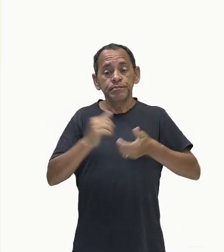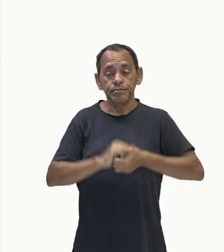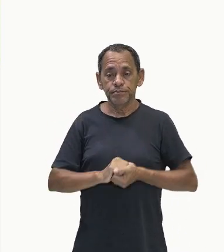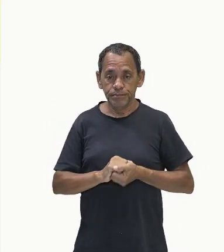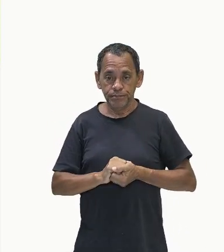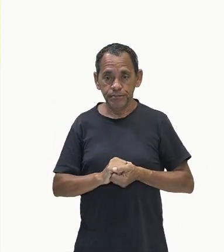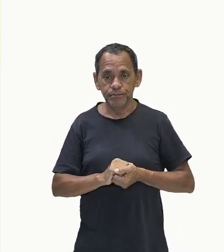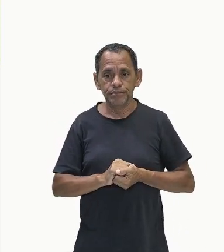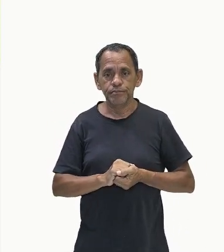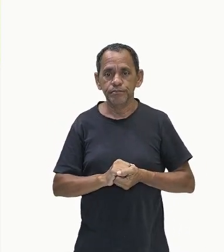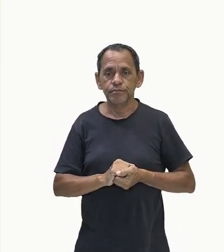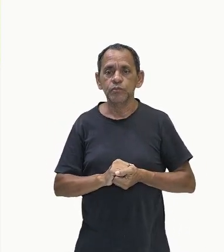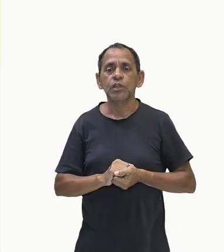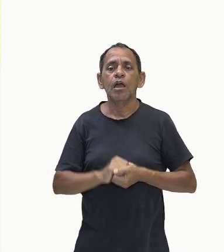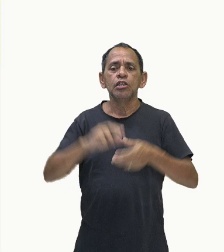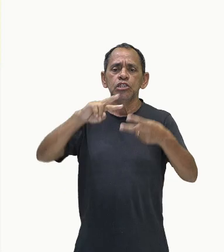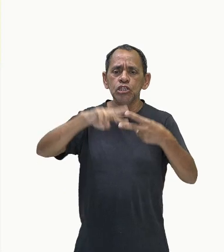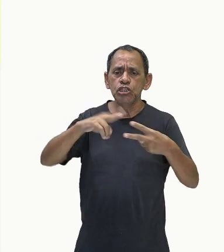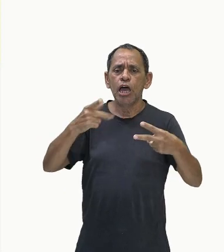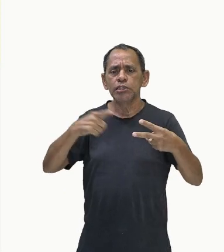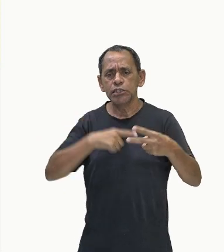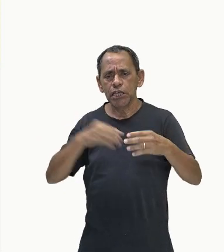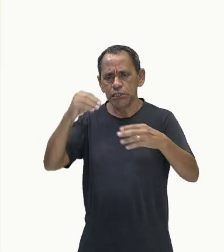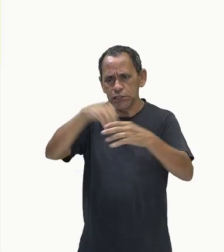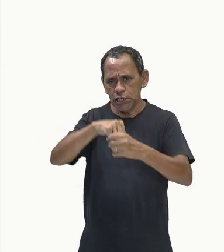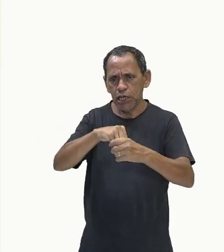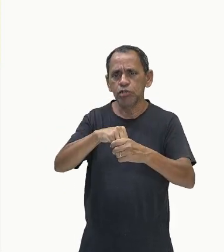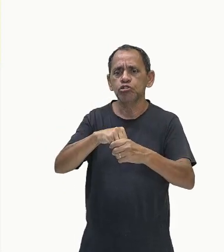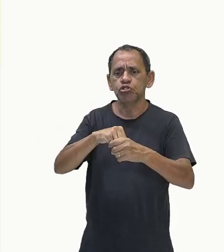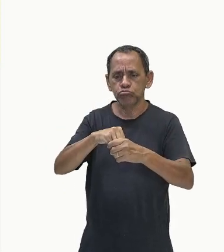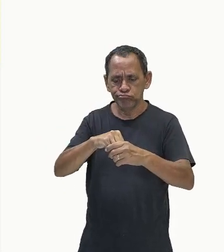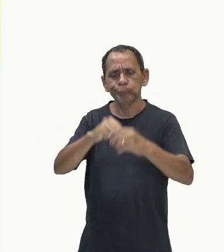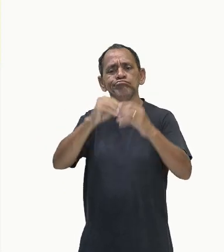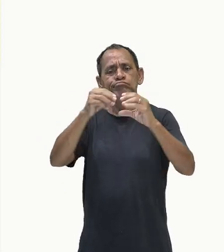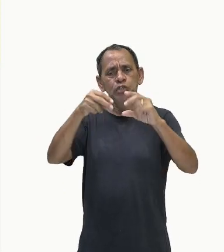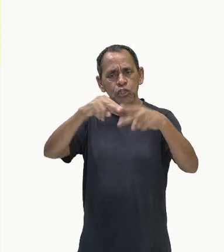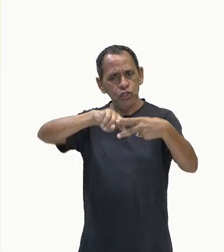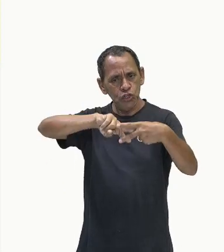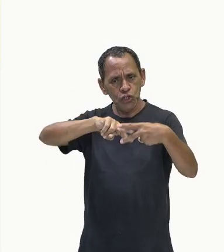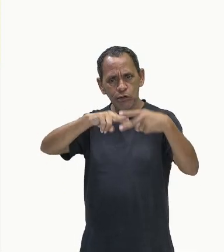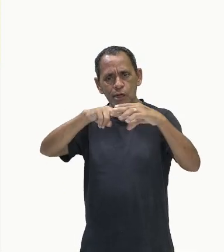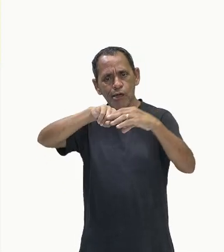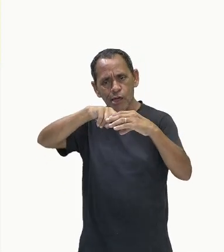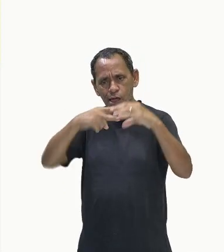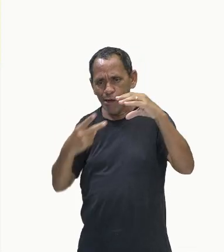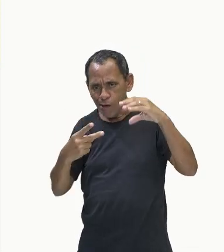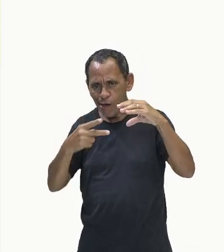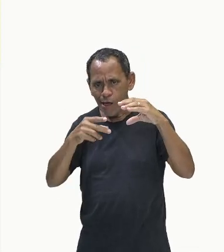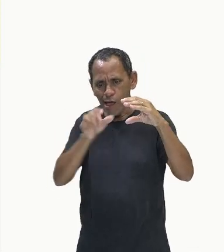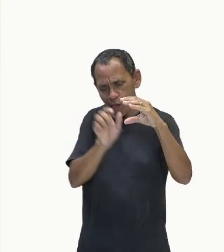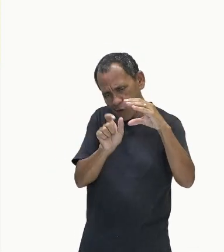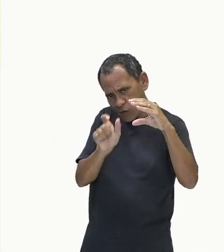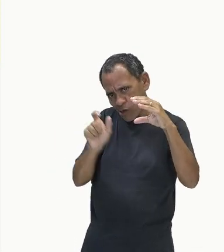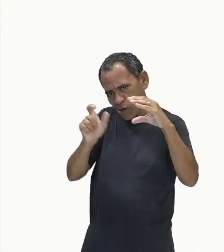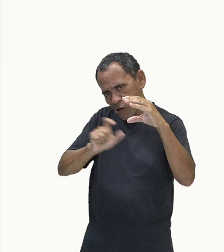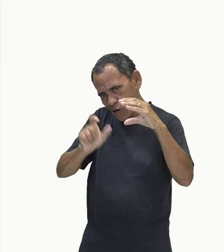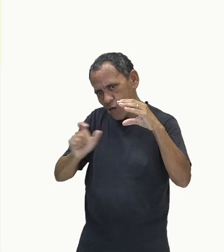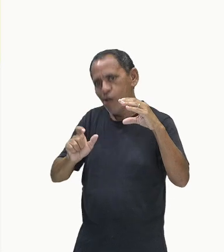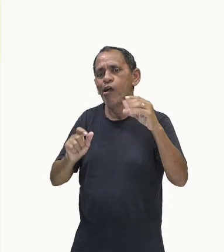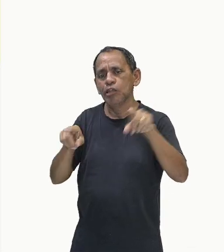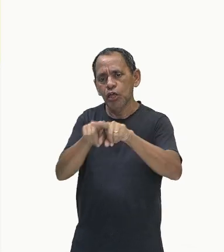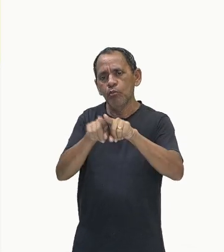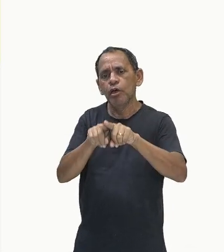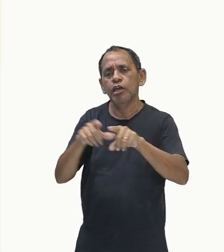é o DNA que contém genes, que são sequências específicas que vão fornecer instruções